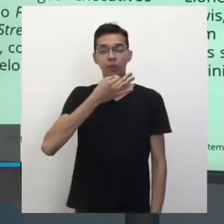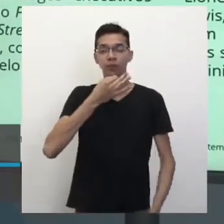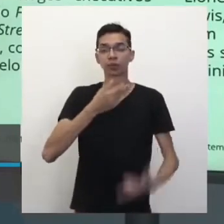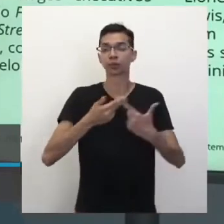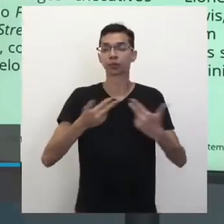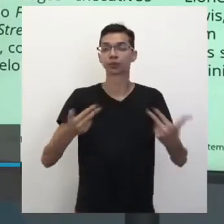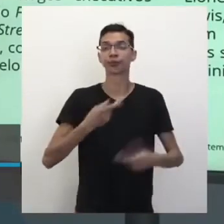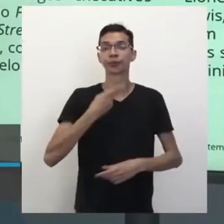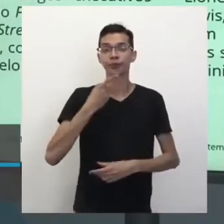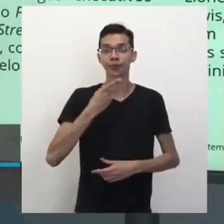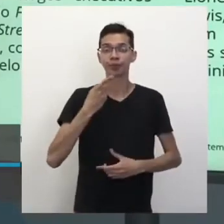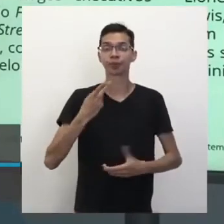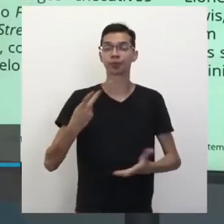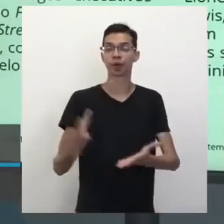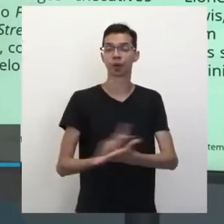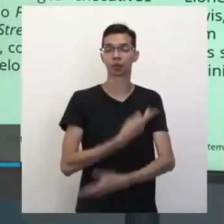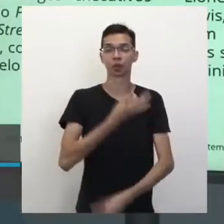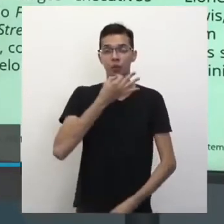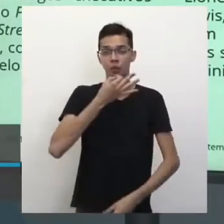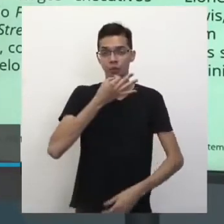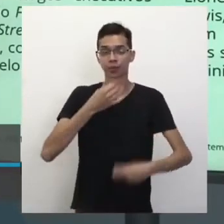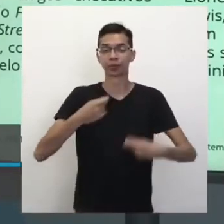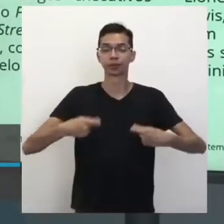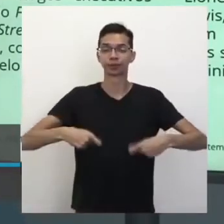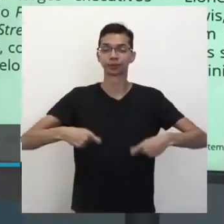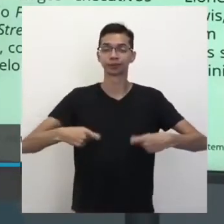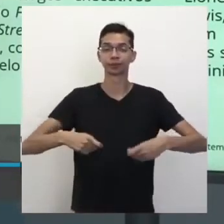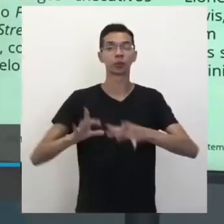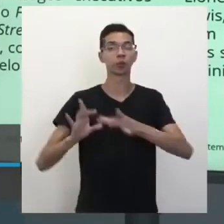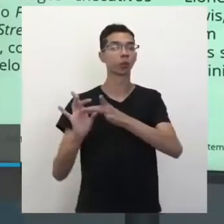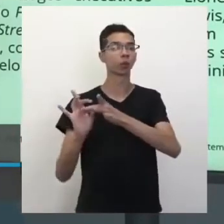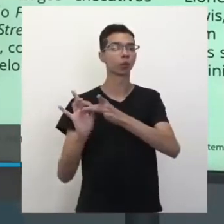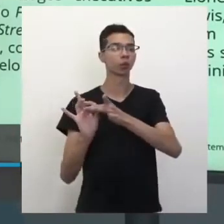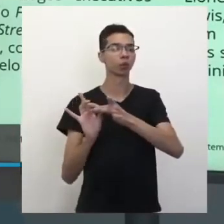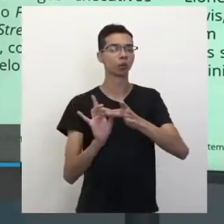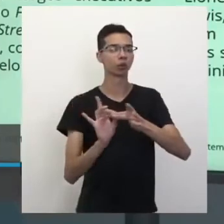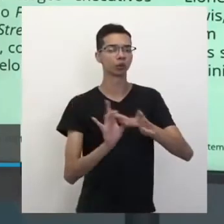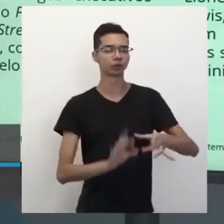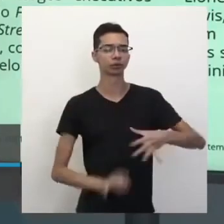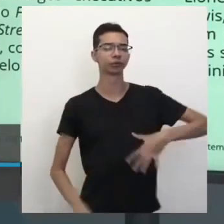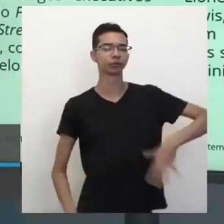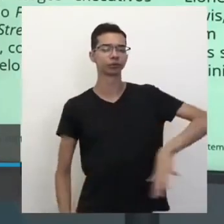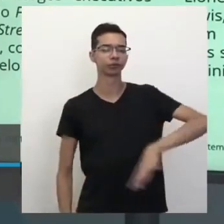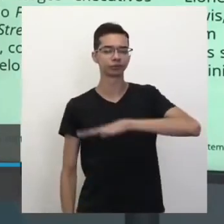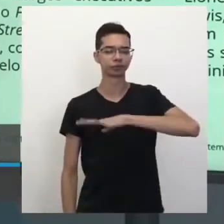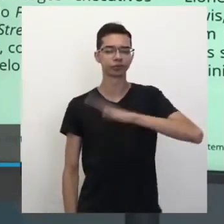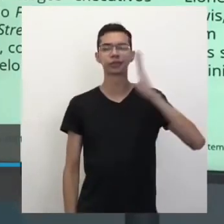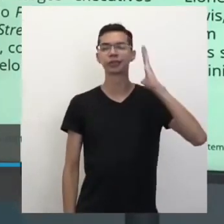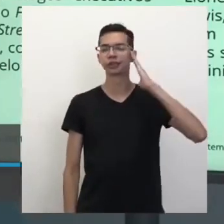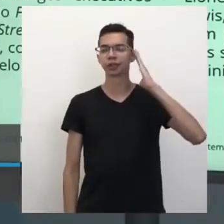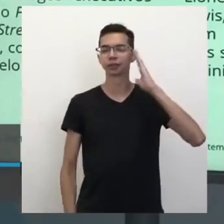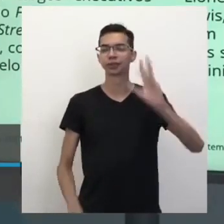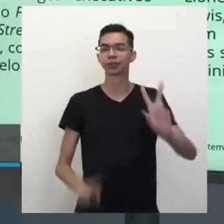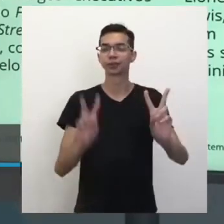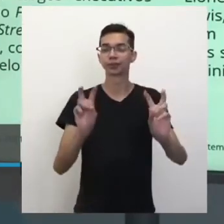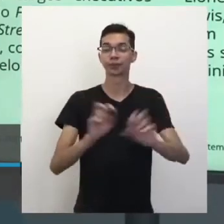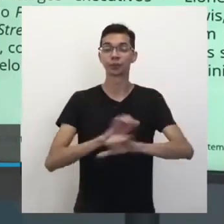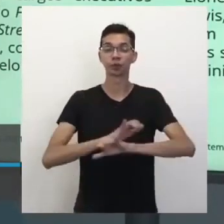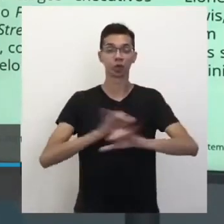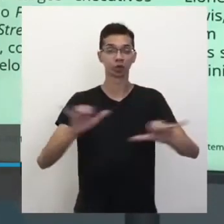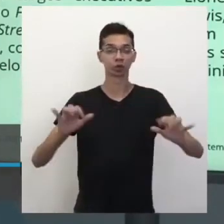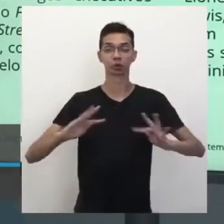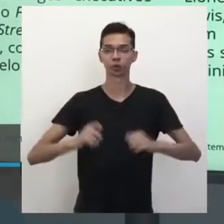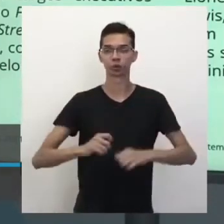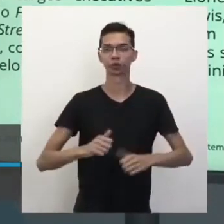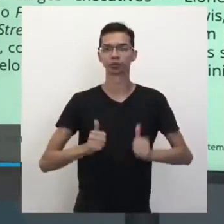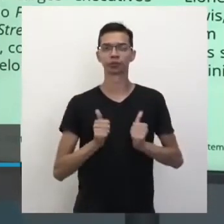aí, nos fatos, né, no caso no contexto ali. Então, nós já sabemos que é sobre isso. Será que toda notícia é imparcial ou